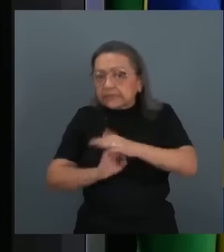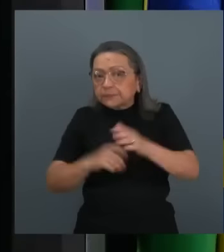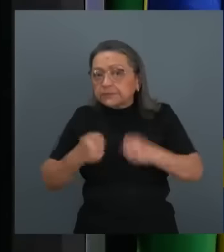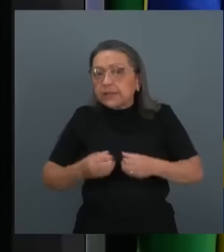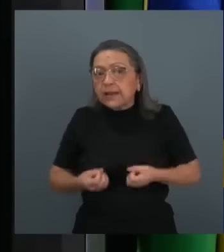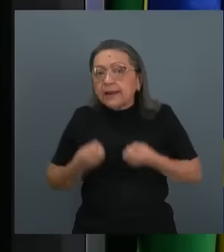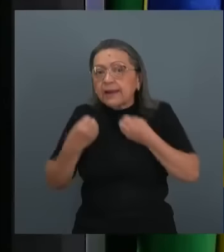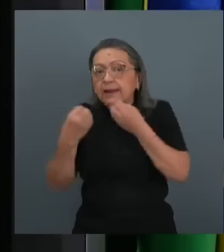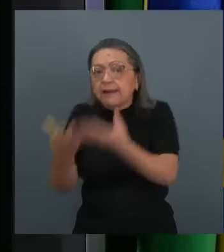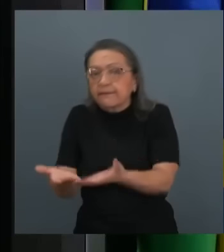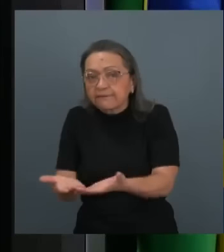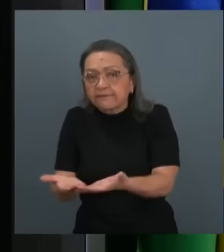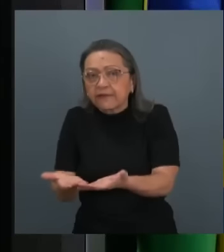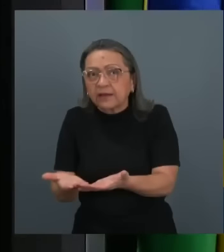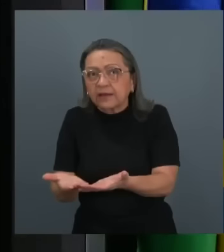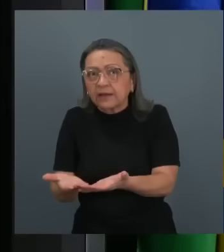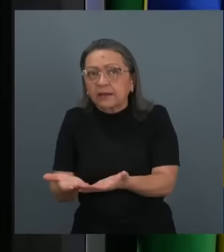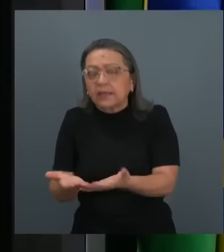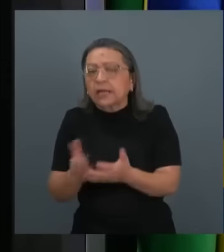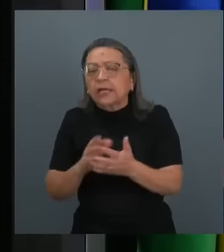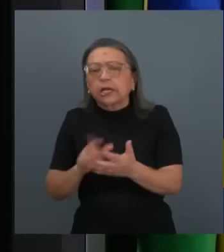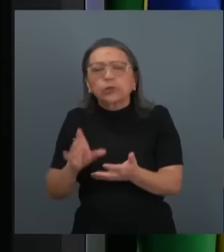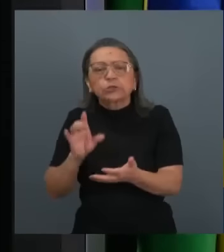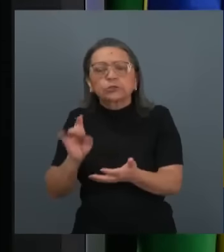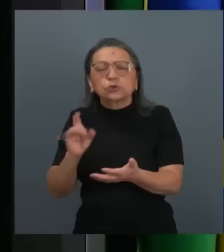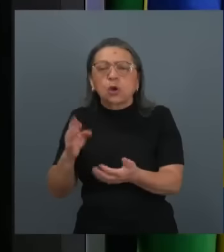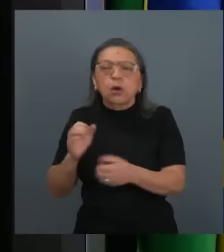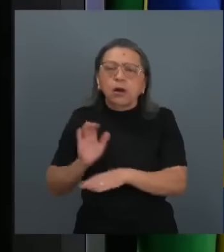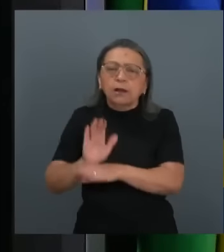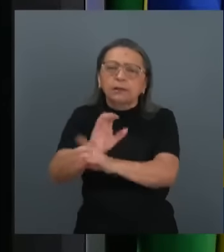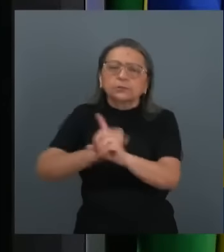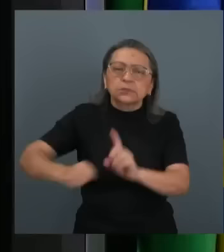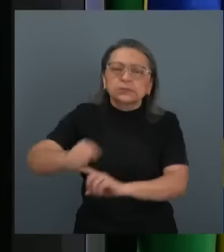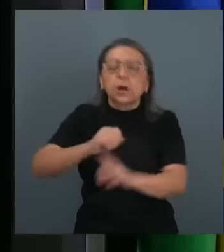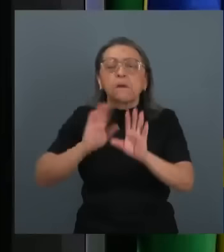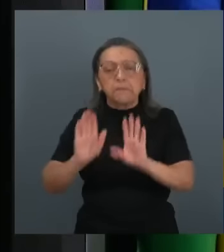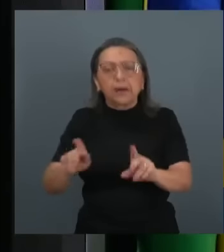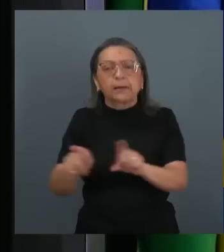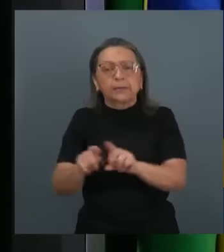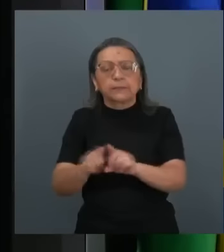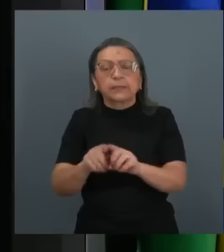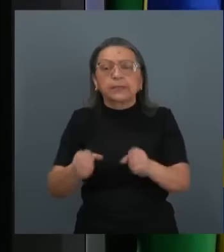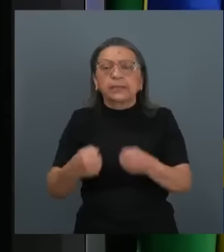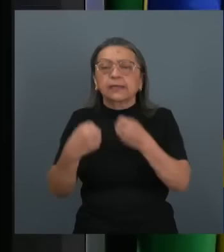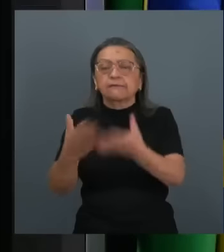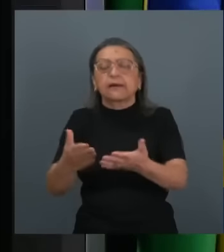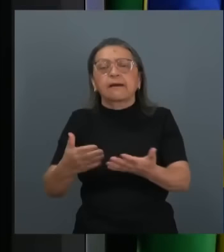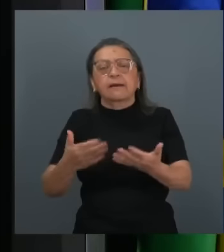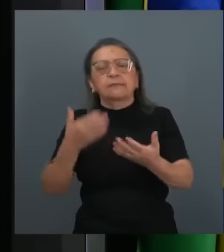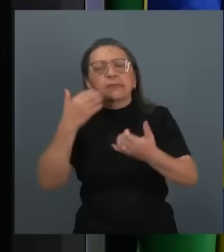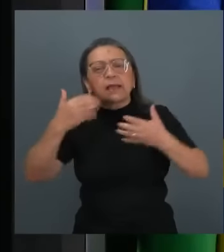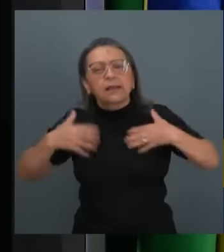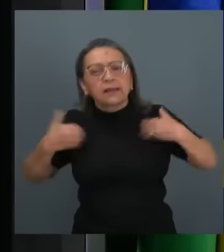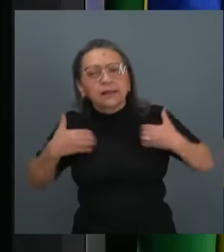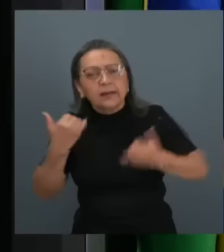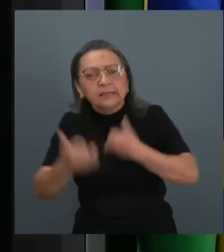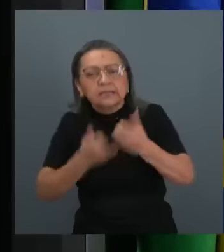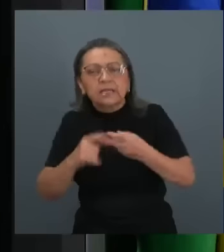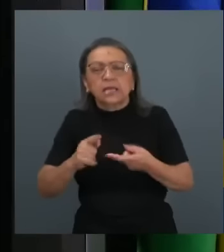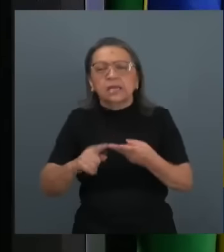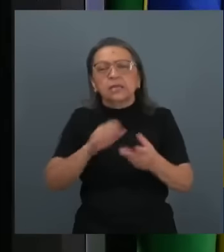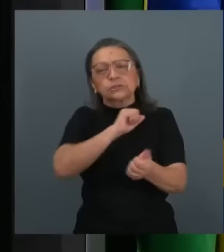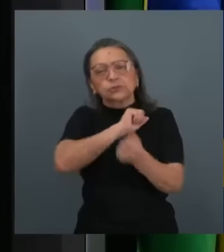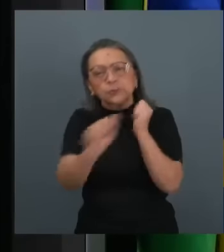levar não apenas a assistência social, mas também tem que levar lazer, tem que levar